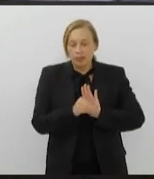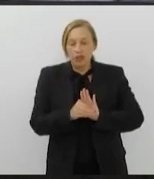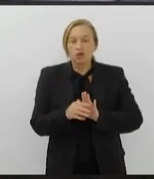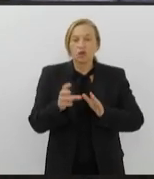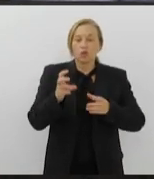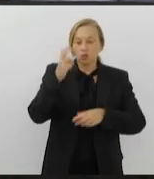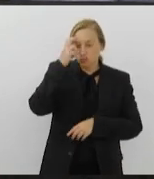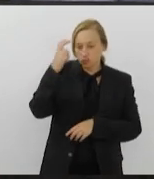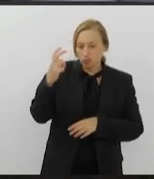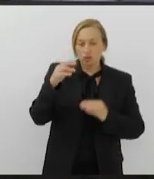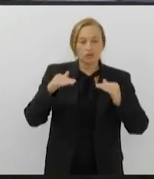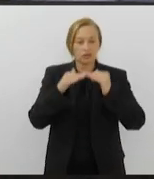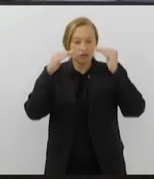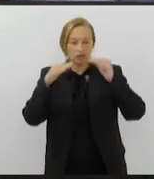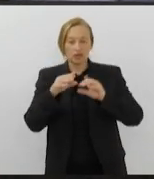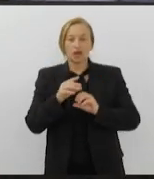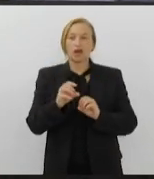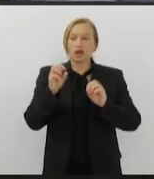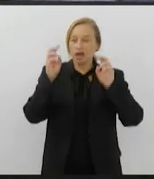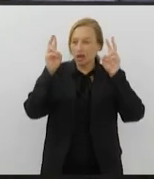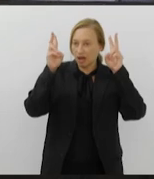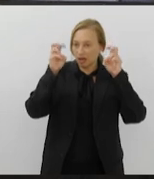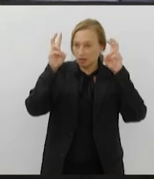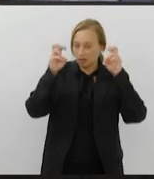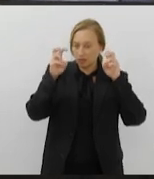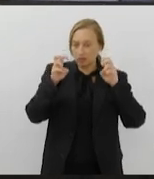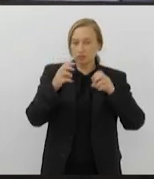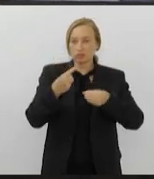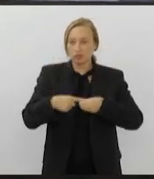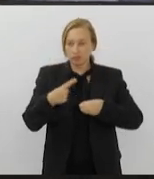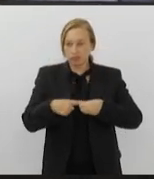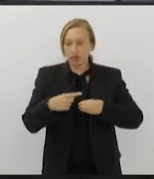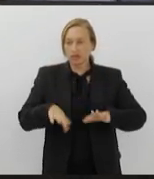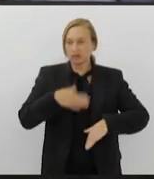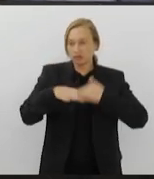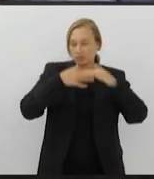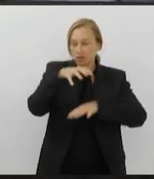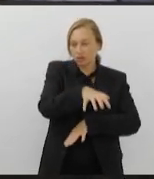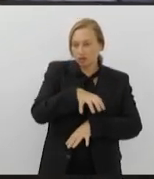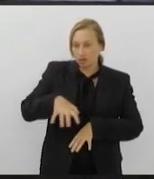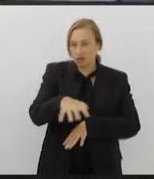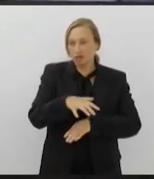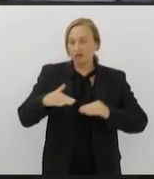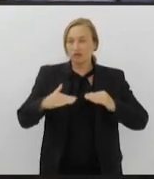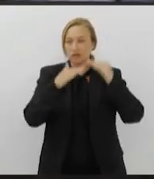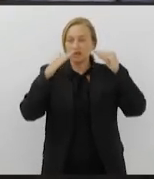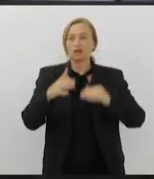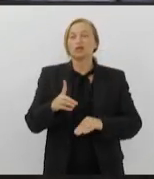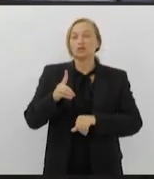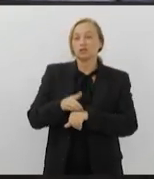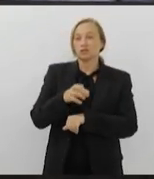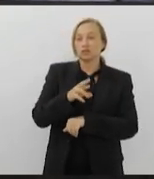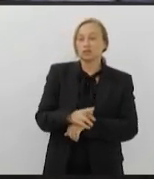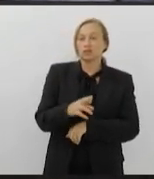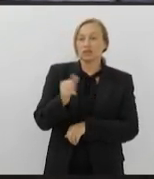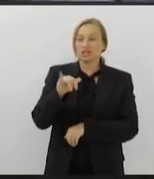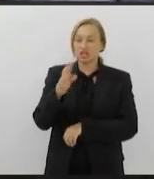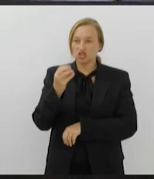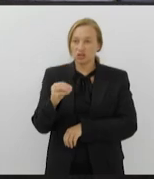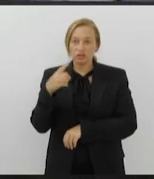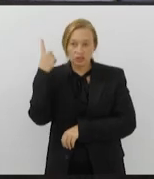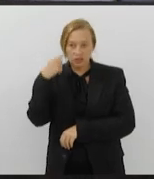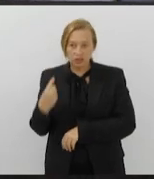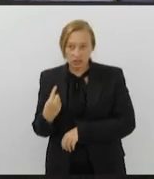favorável, de assuntos municipais de desenvolvimento regional favorável. Relatores, deputados, doutor Serginho, Dani Monteiro e